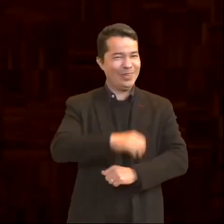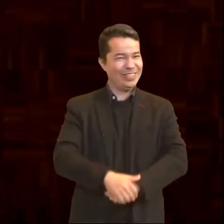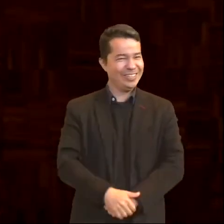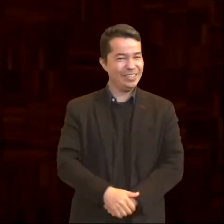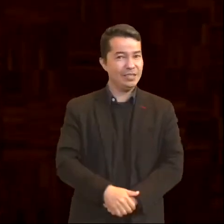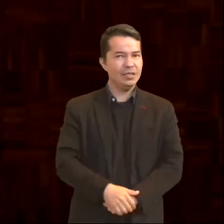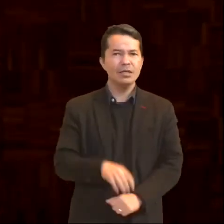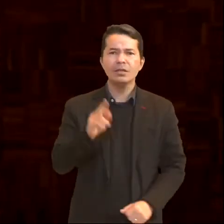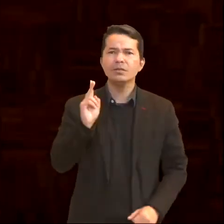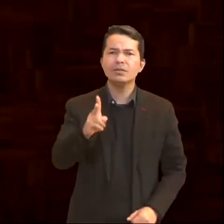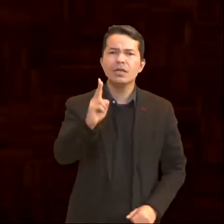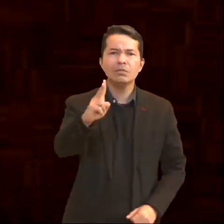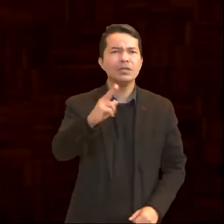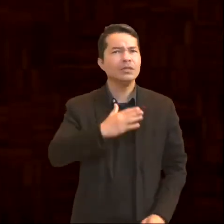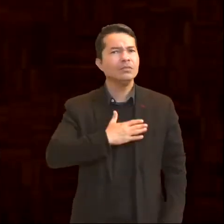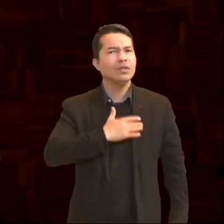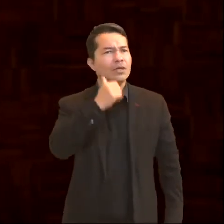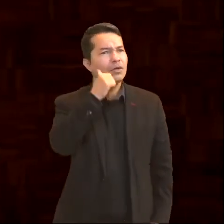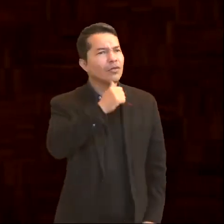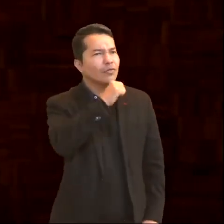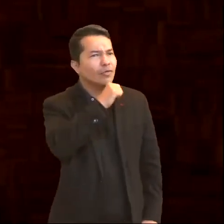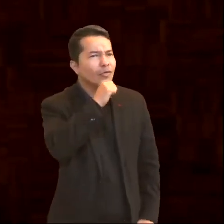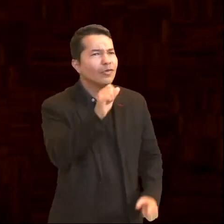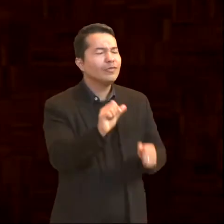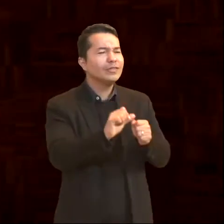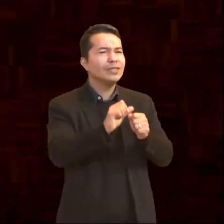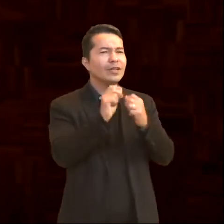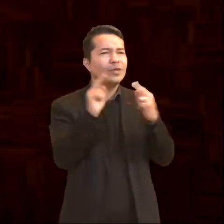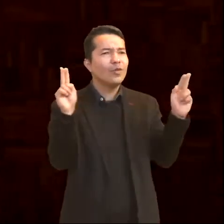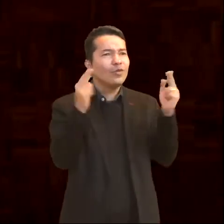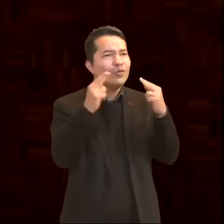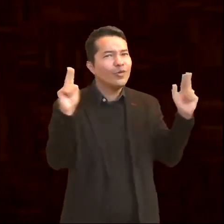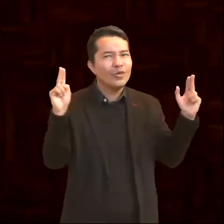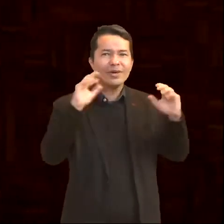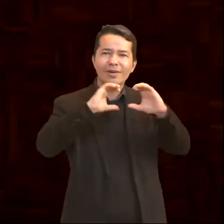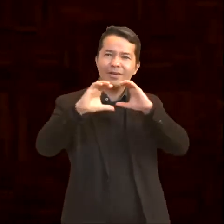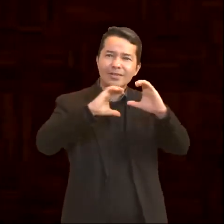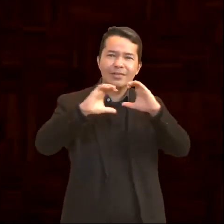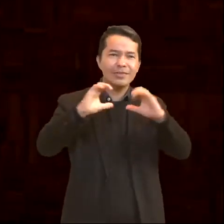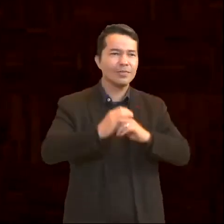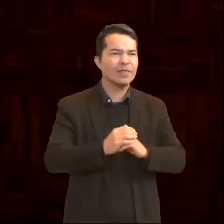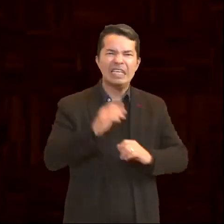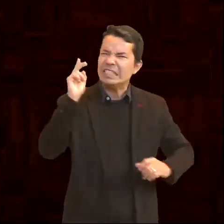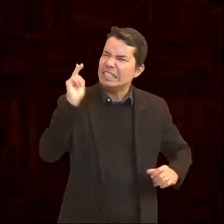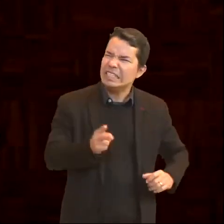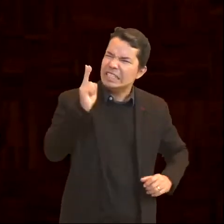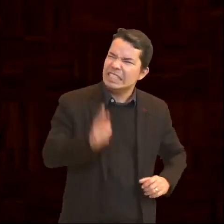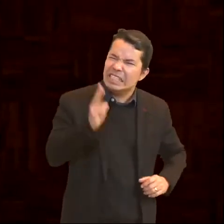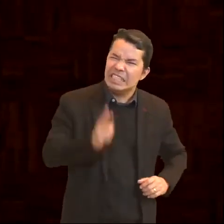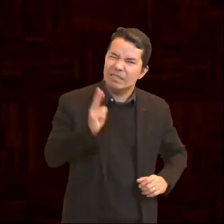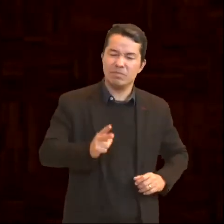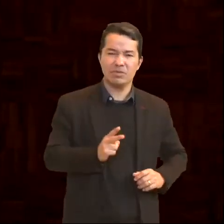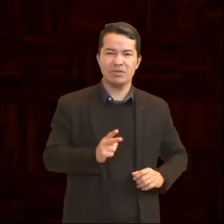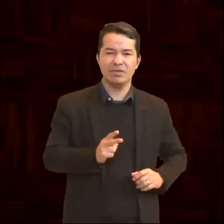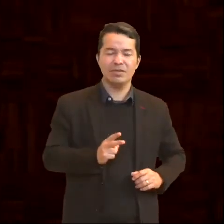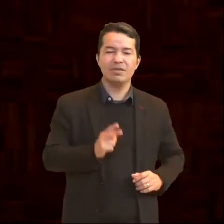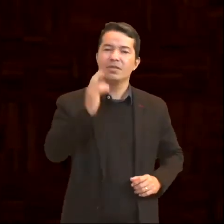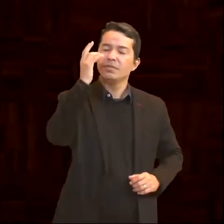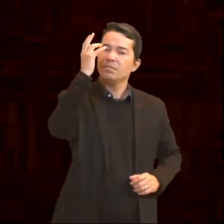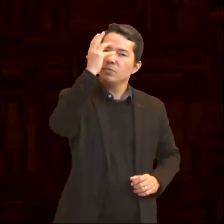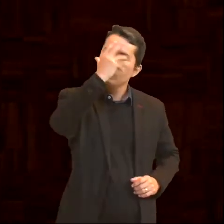canção, sempre, toda a devocional que eu estava lá, que a beleza de Cristo se veja em mim.